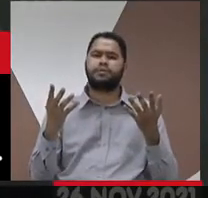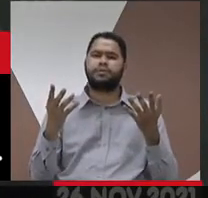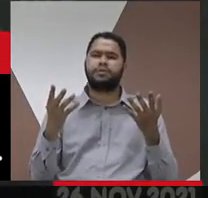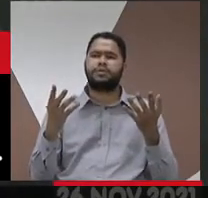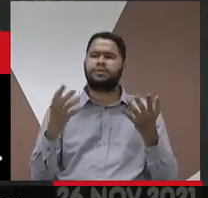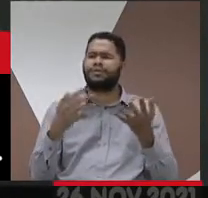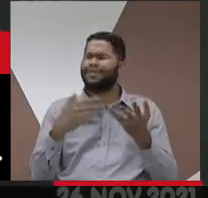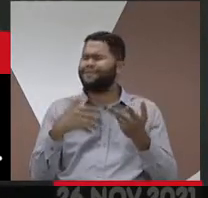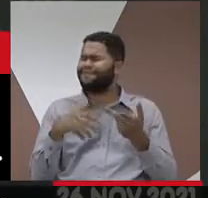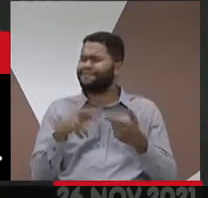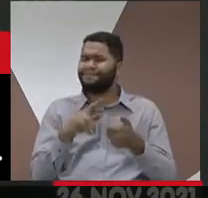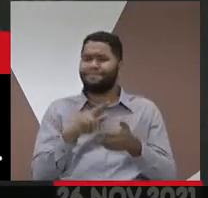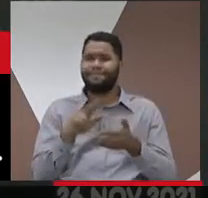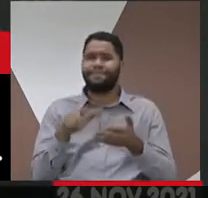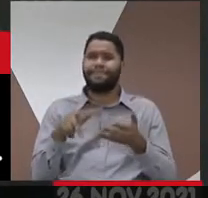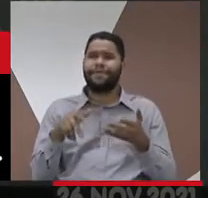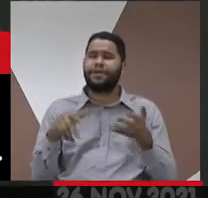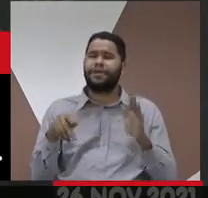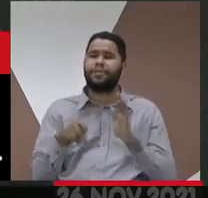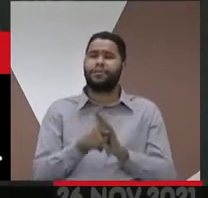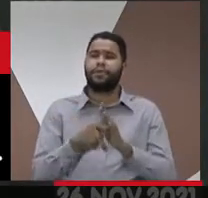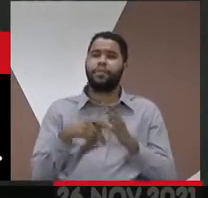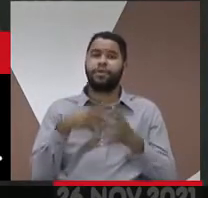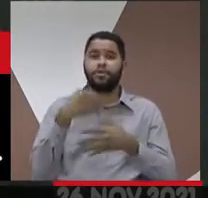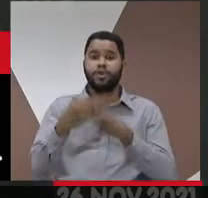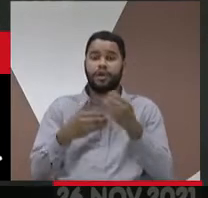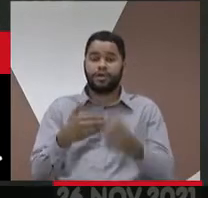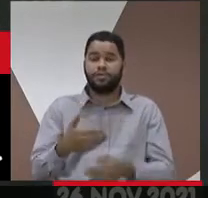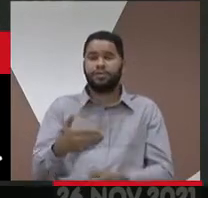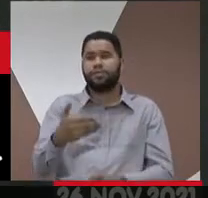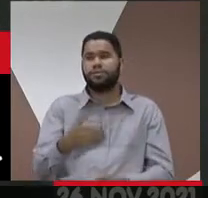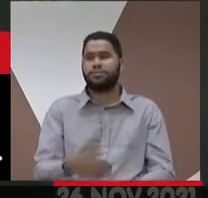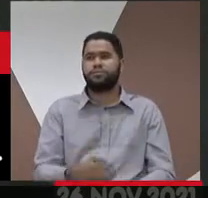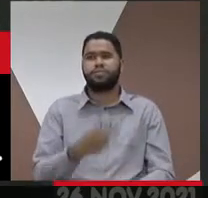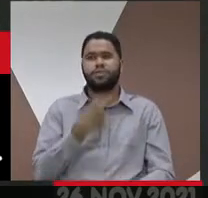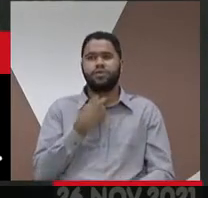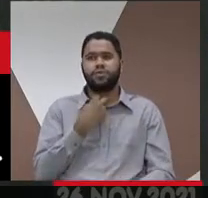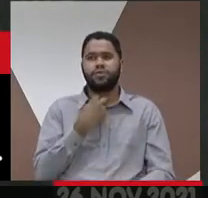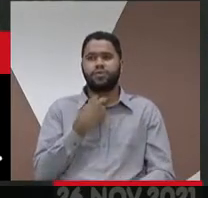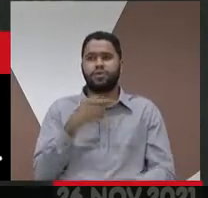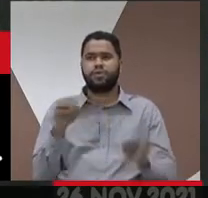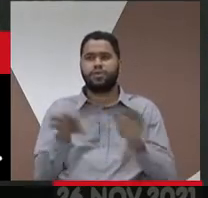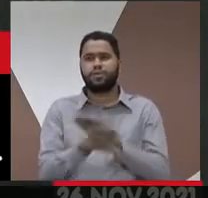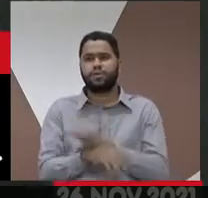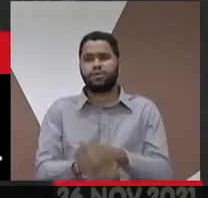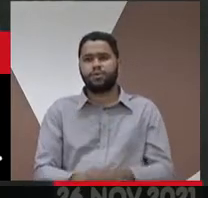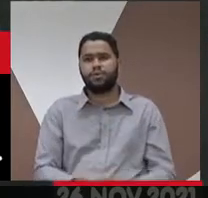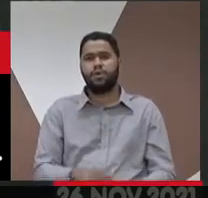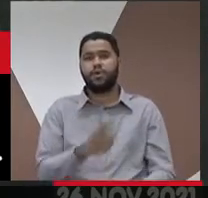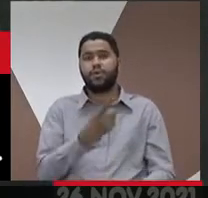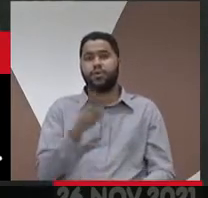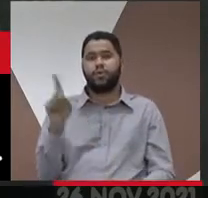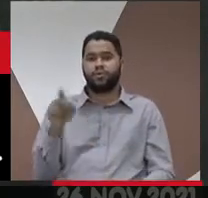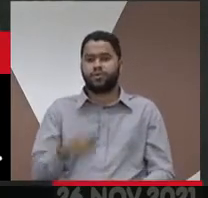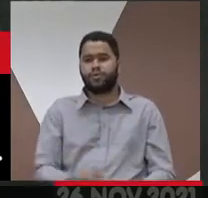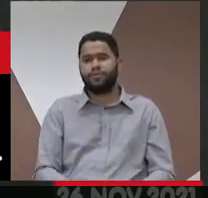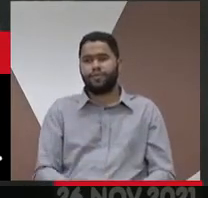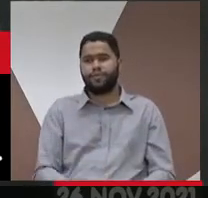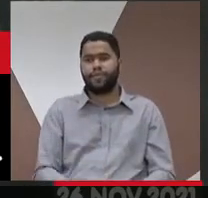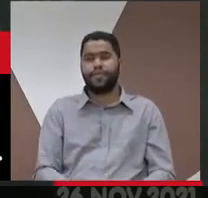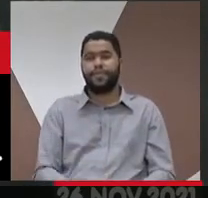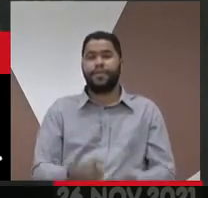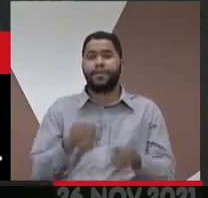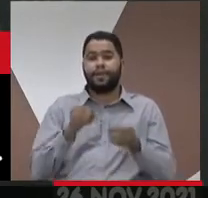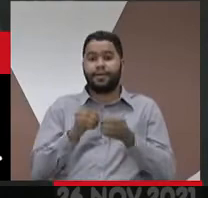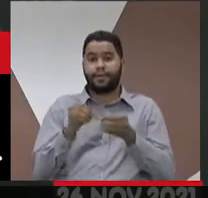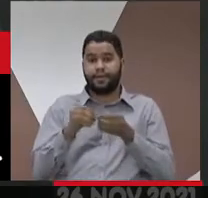do apocalipse, em nome das próximas gerações. Não podemos, estou terminando. Última coisa, região